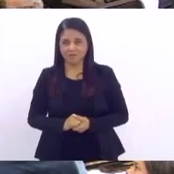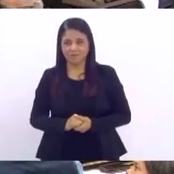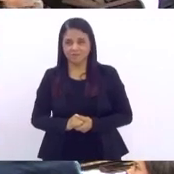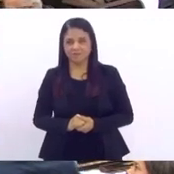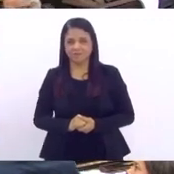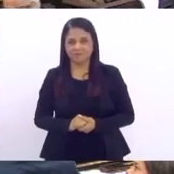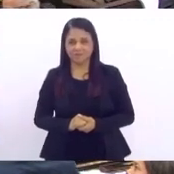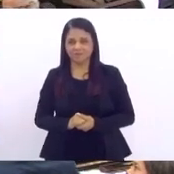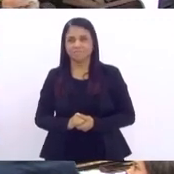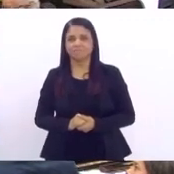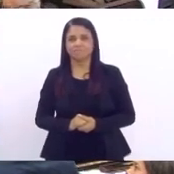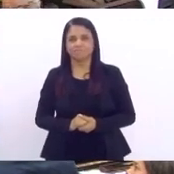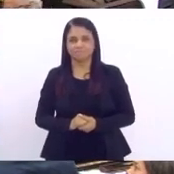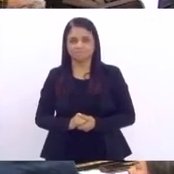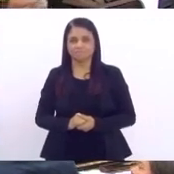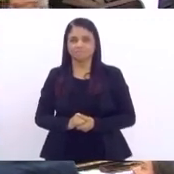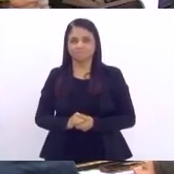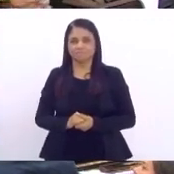Está vendo?